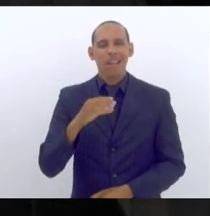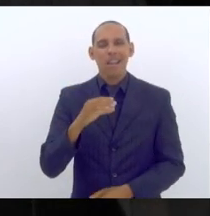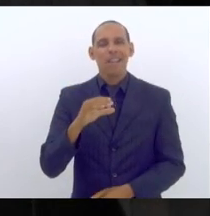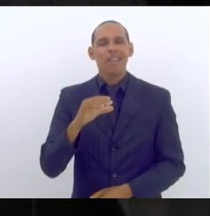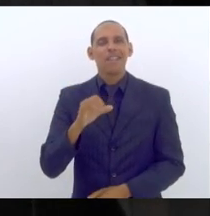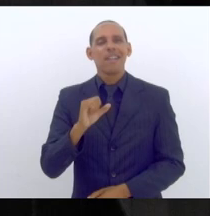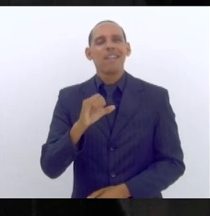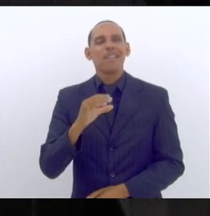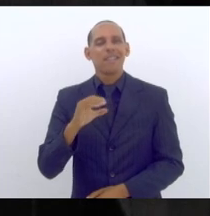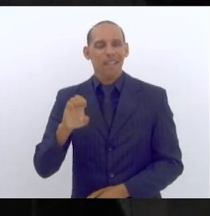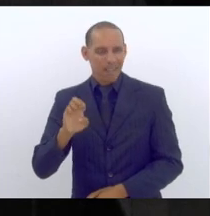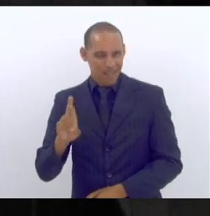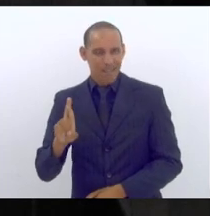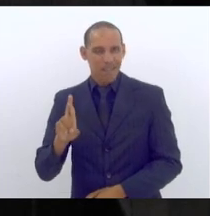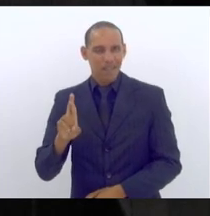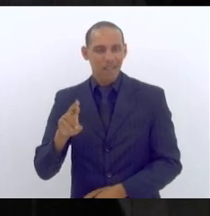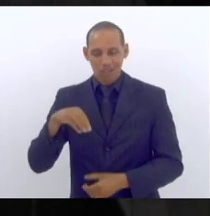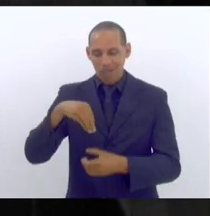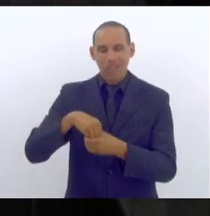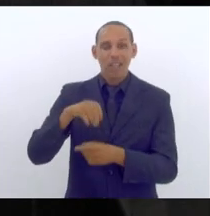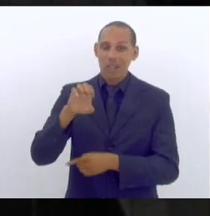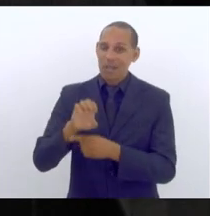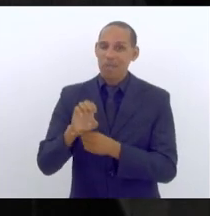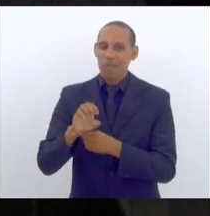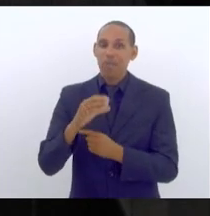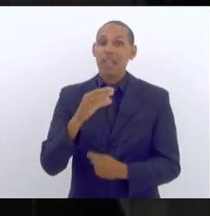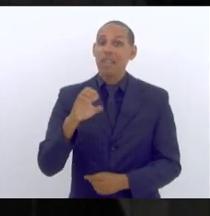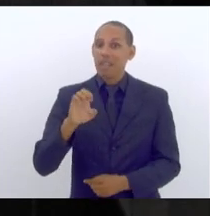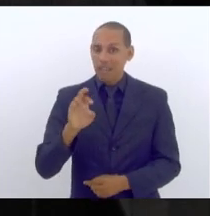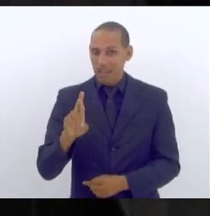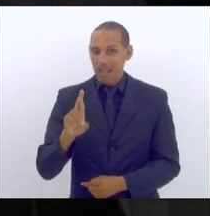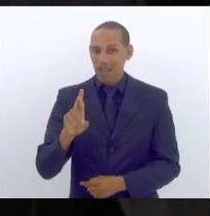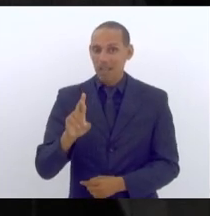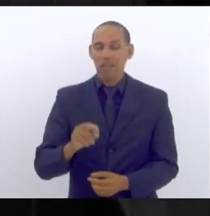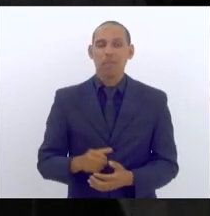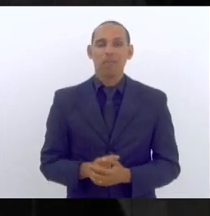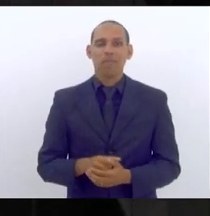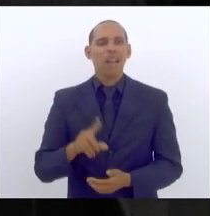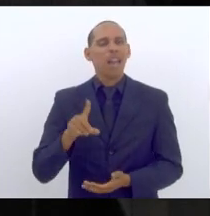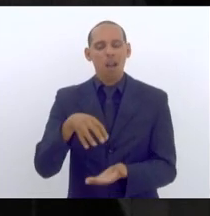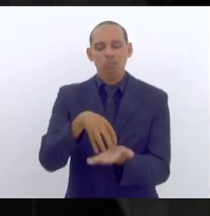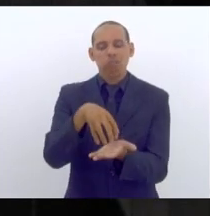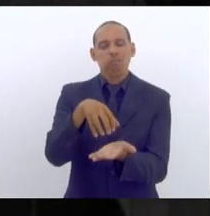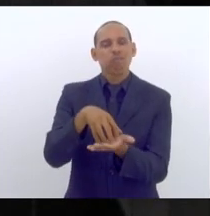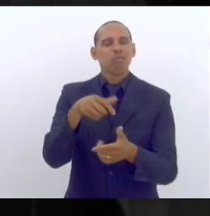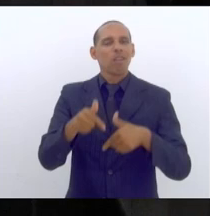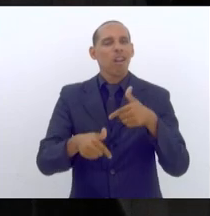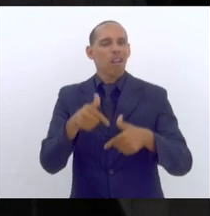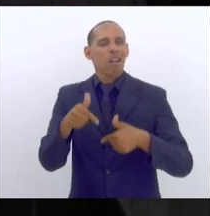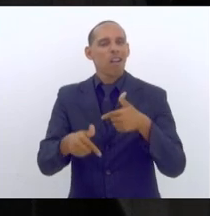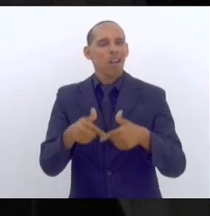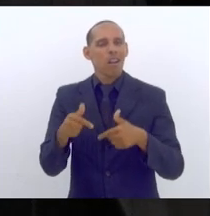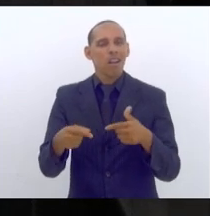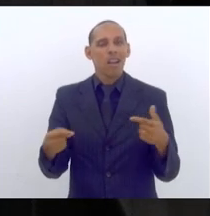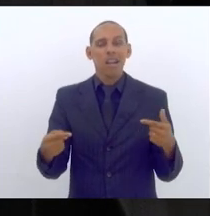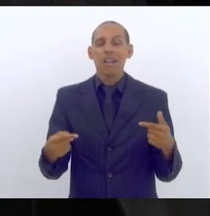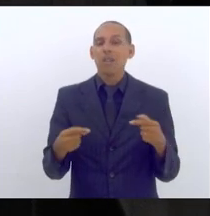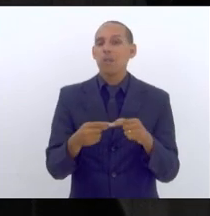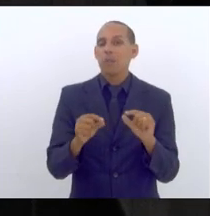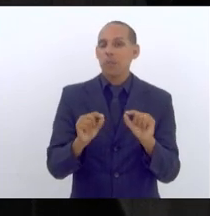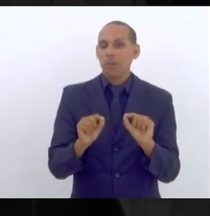no estado do Rio de Janeiro o Zé é um núcleo um trabalho de envolvido